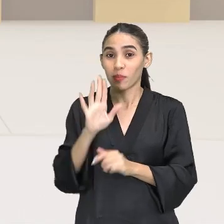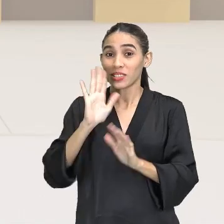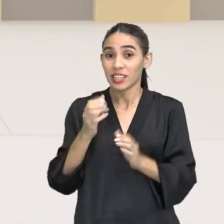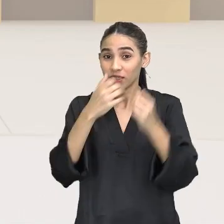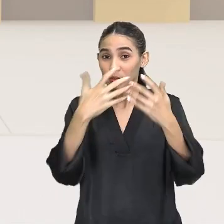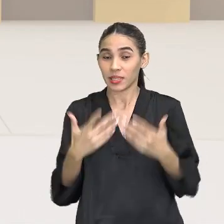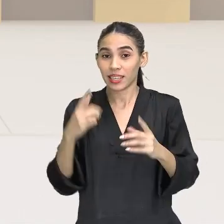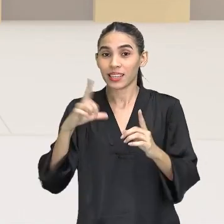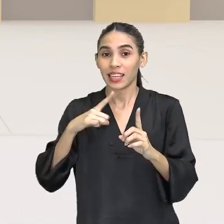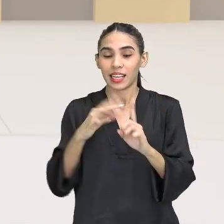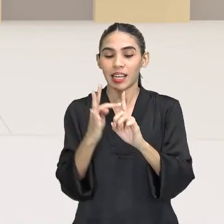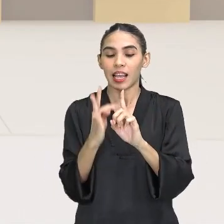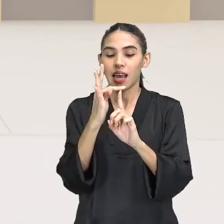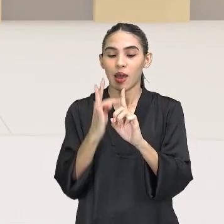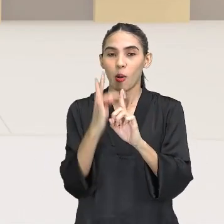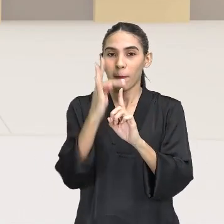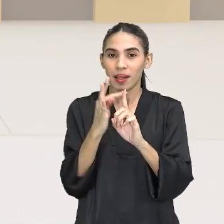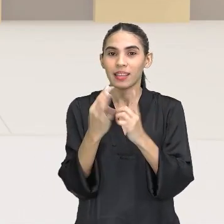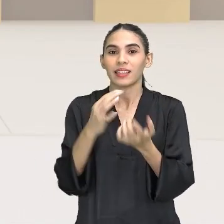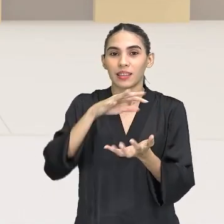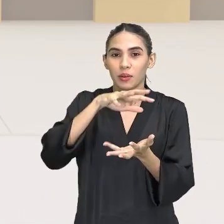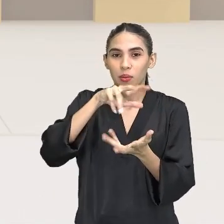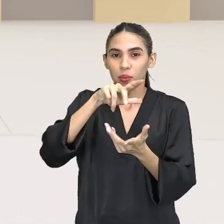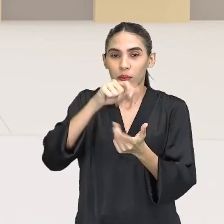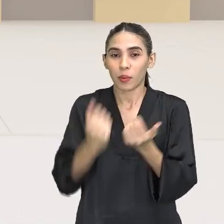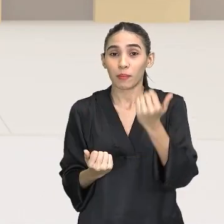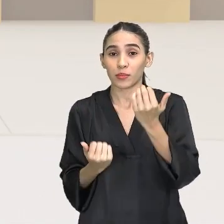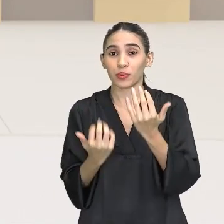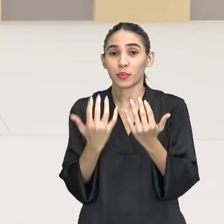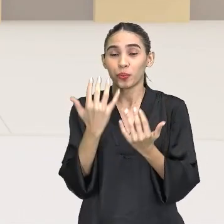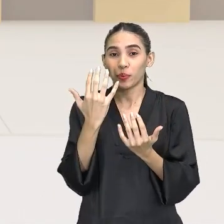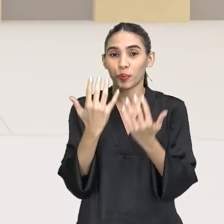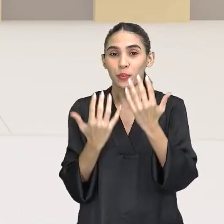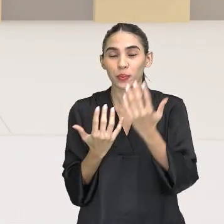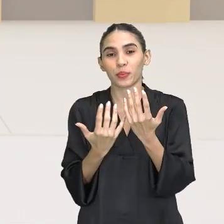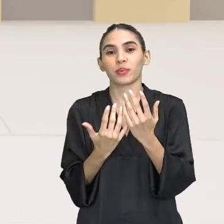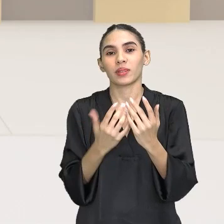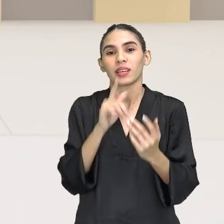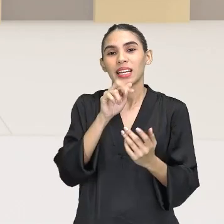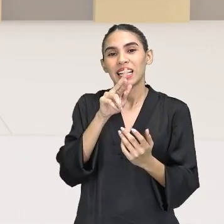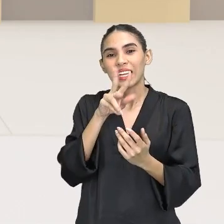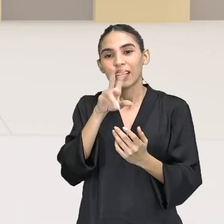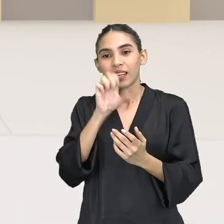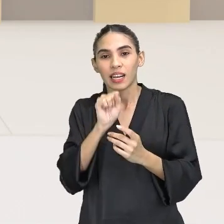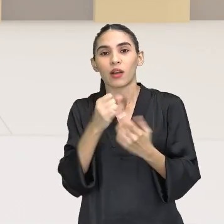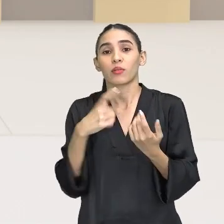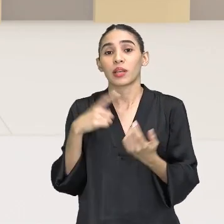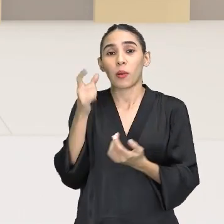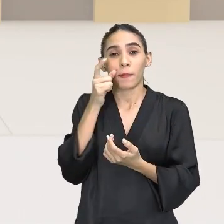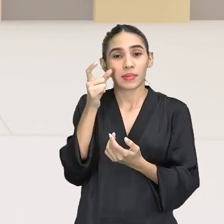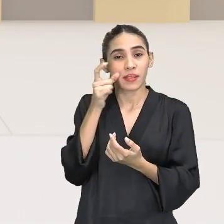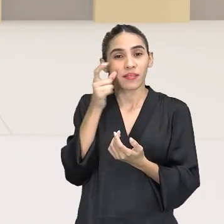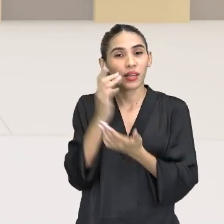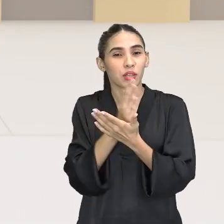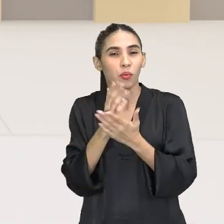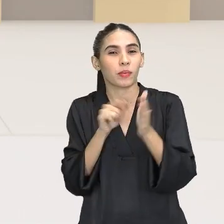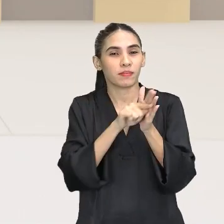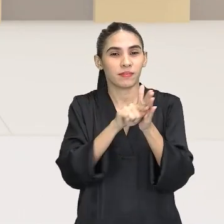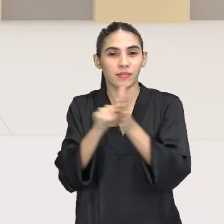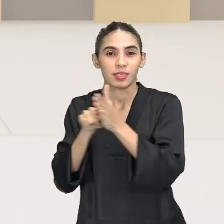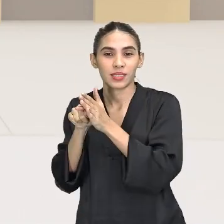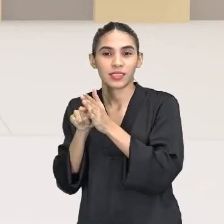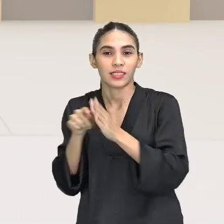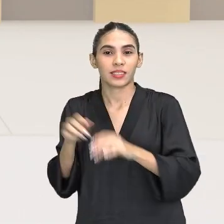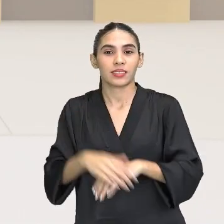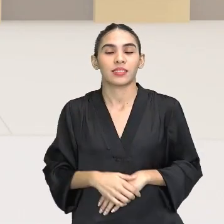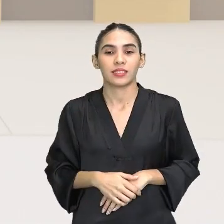um aumento aí na temperatura média do planeta, né? Algo alguns graus ali, como vem sendo observado ali em algumas pesquisas, certo?